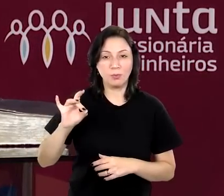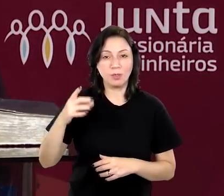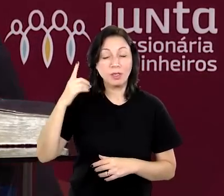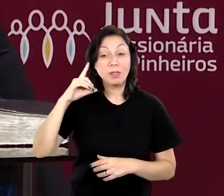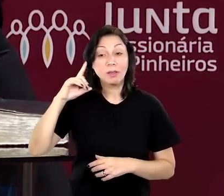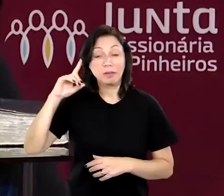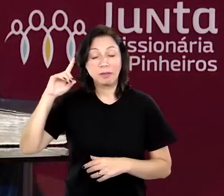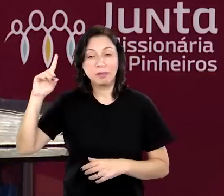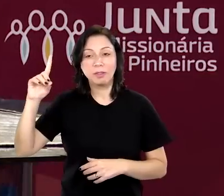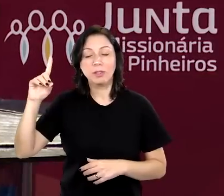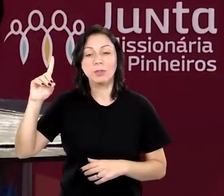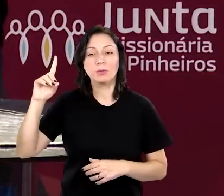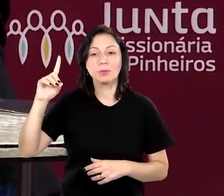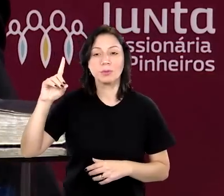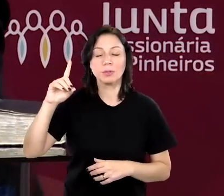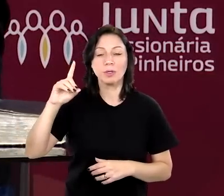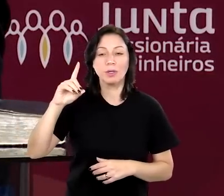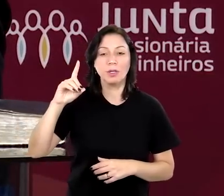da reputação de Maria.